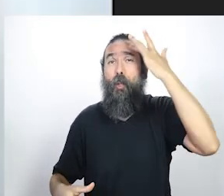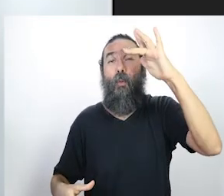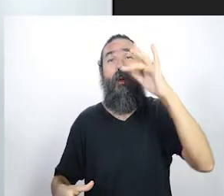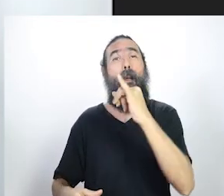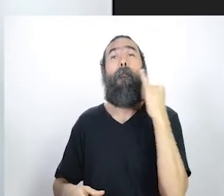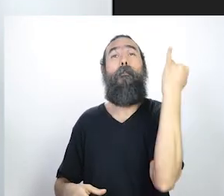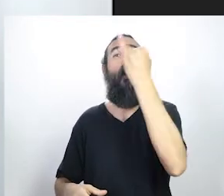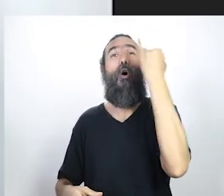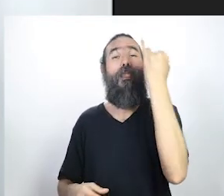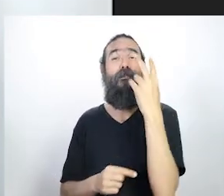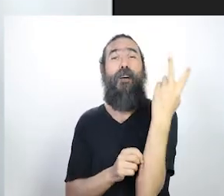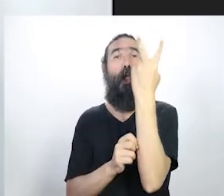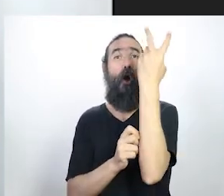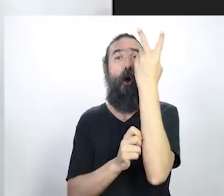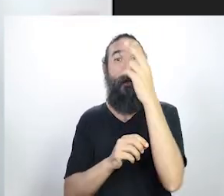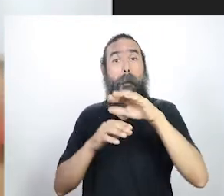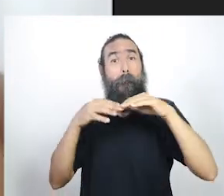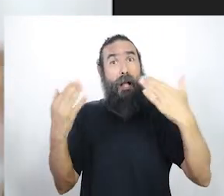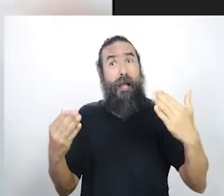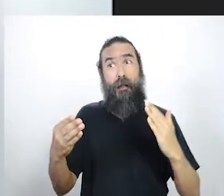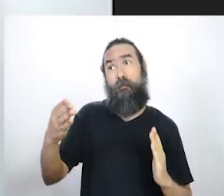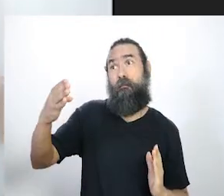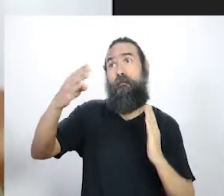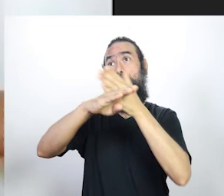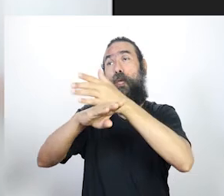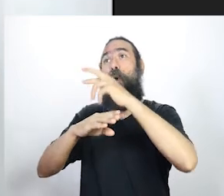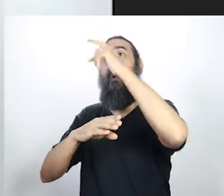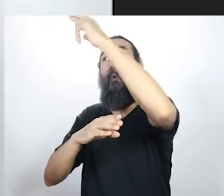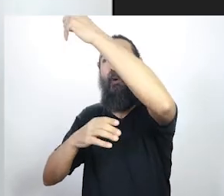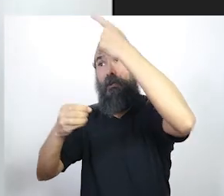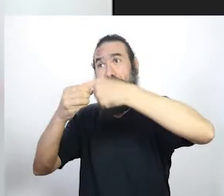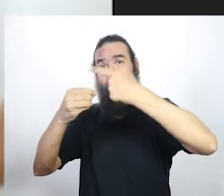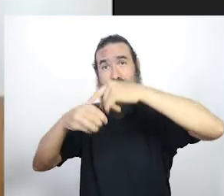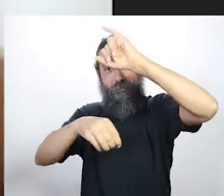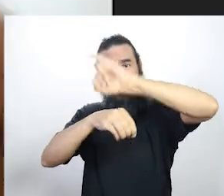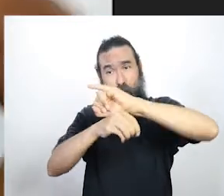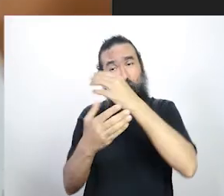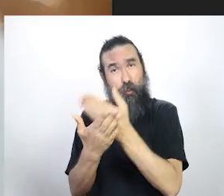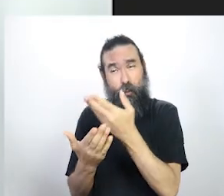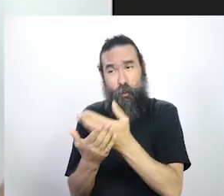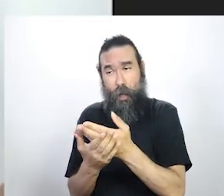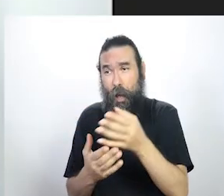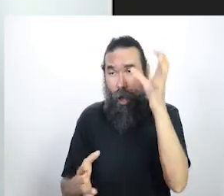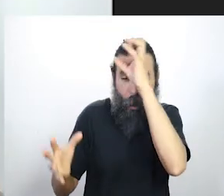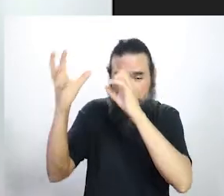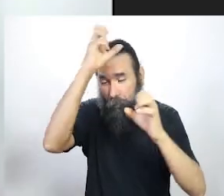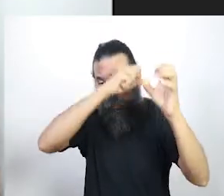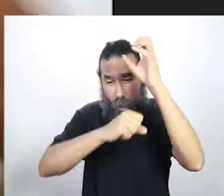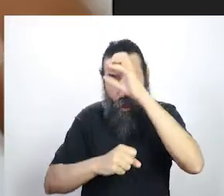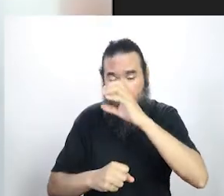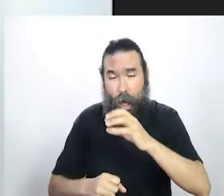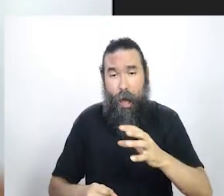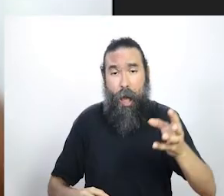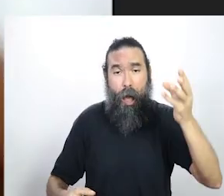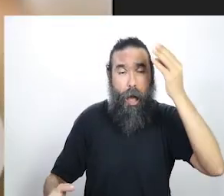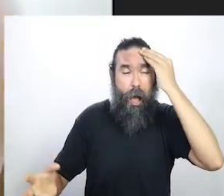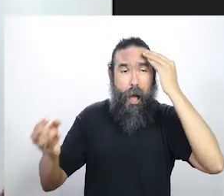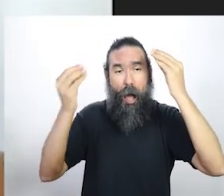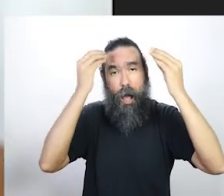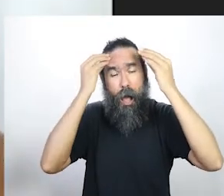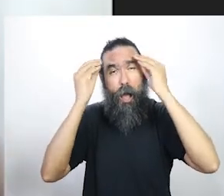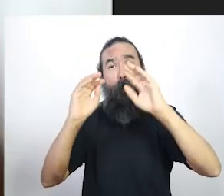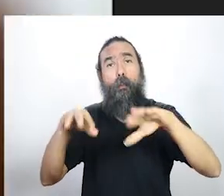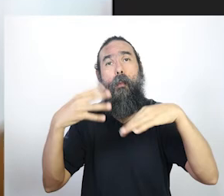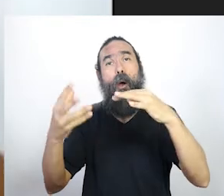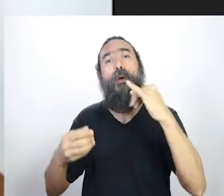para Brasília, para estudar, o momento dessa manifestação é o encontro do reencontro para os casamentos, para os batizados.